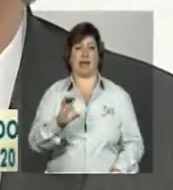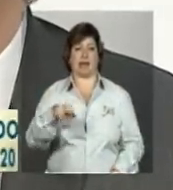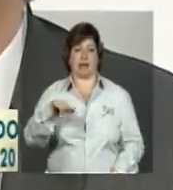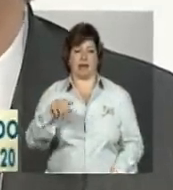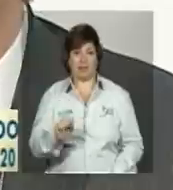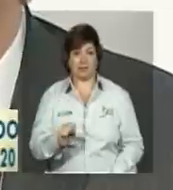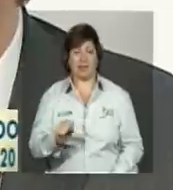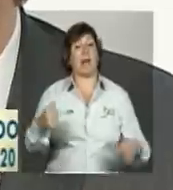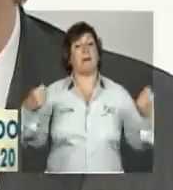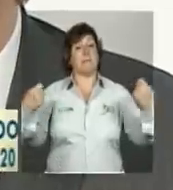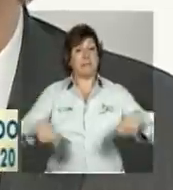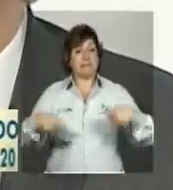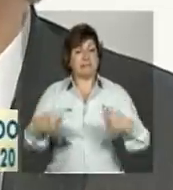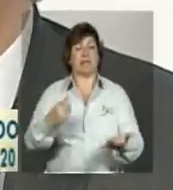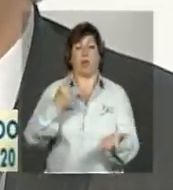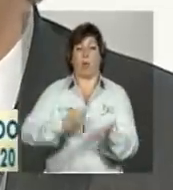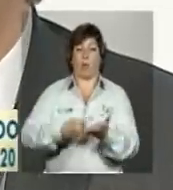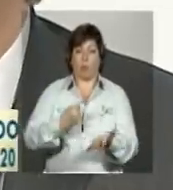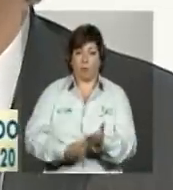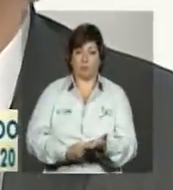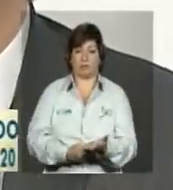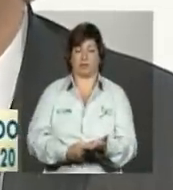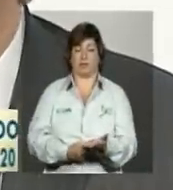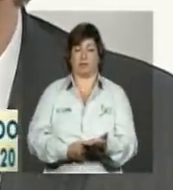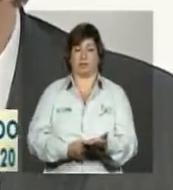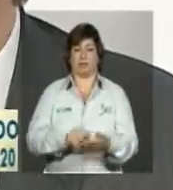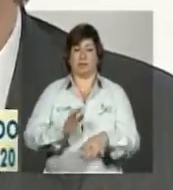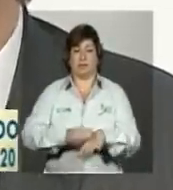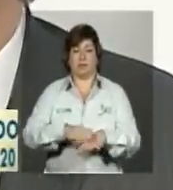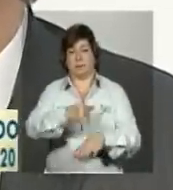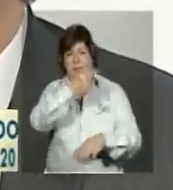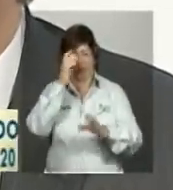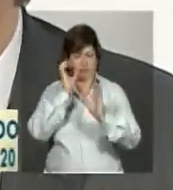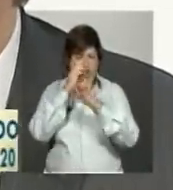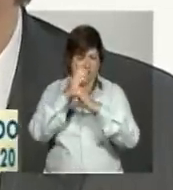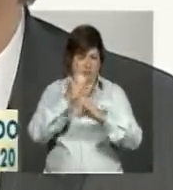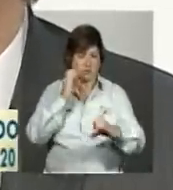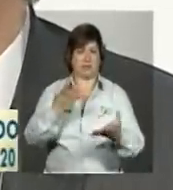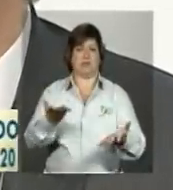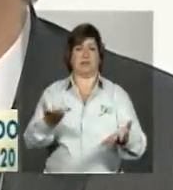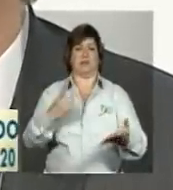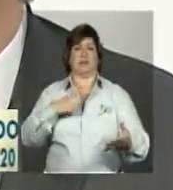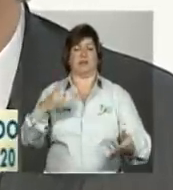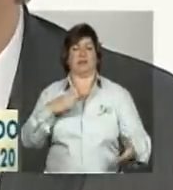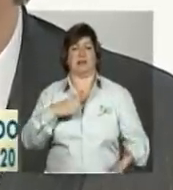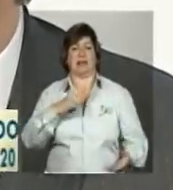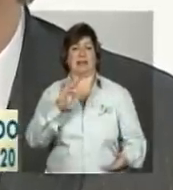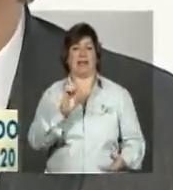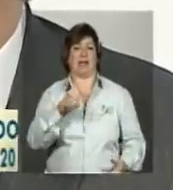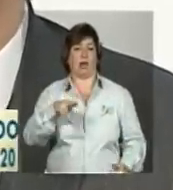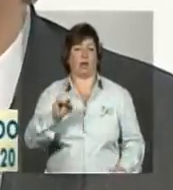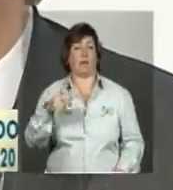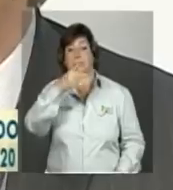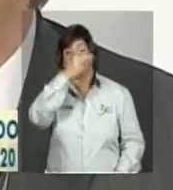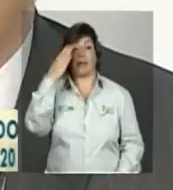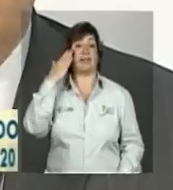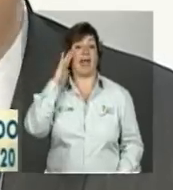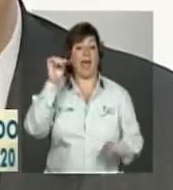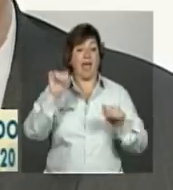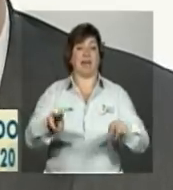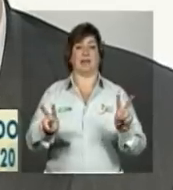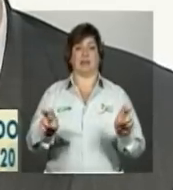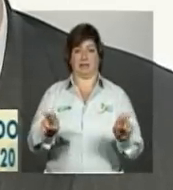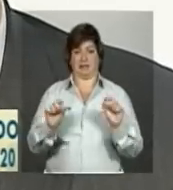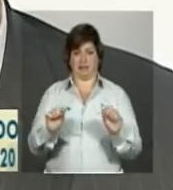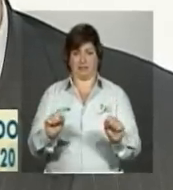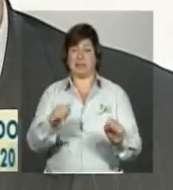ser negociadas por cientistas, por técnicos, por pessoas que entendem daquele tema.